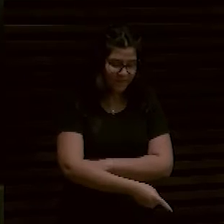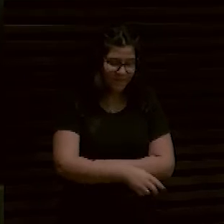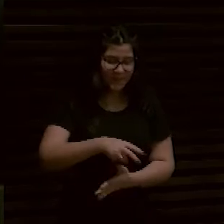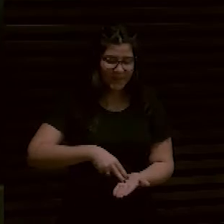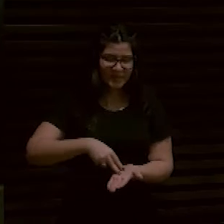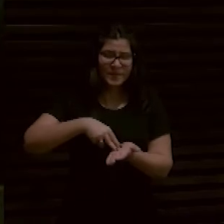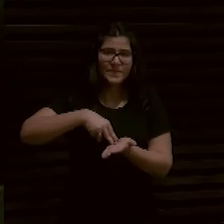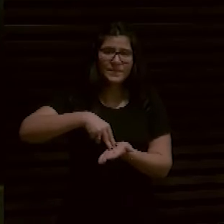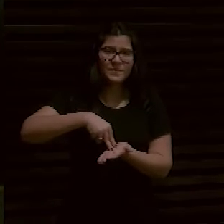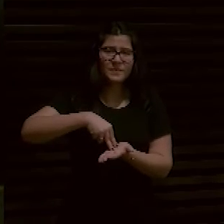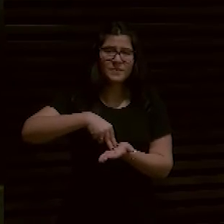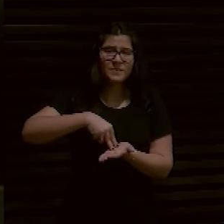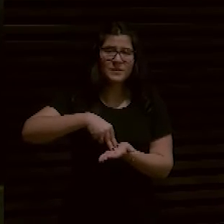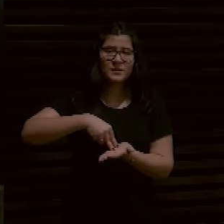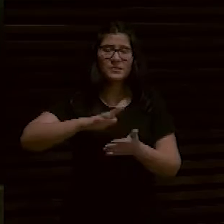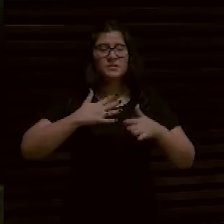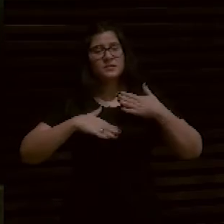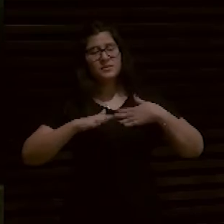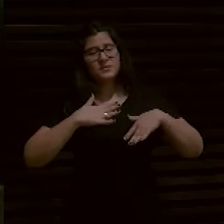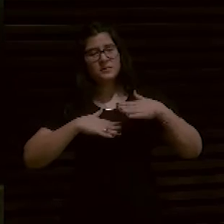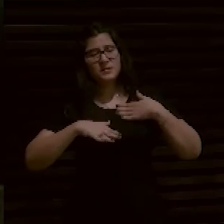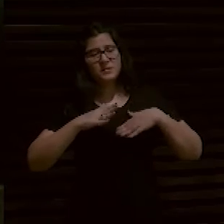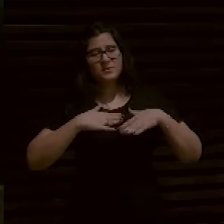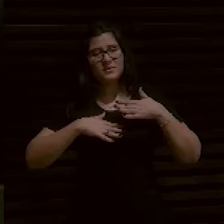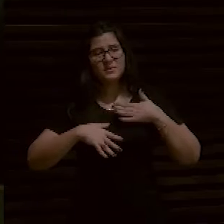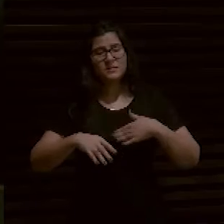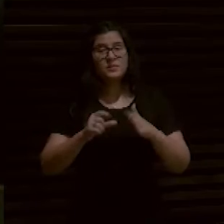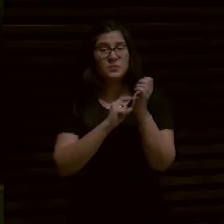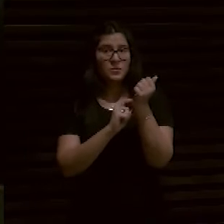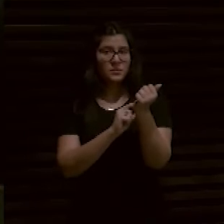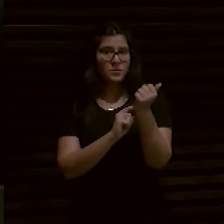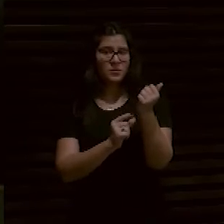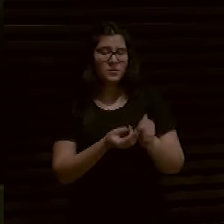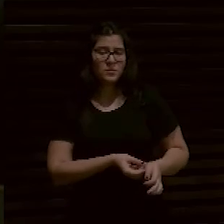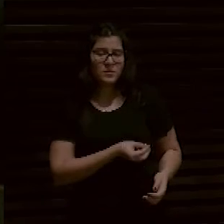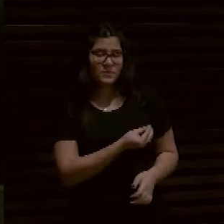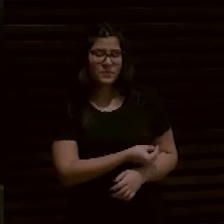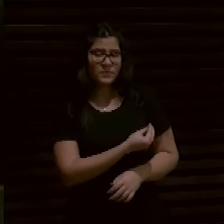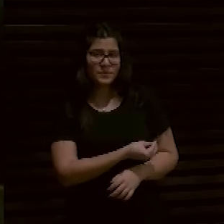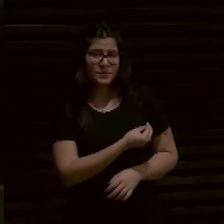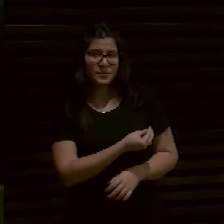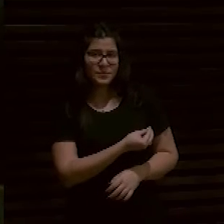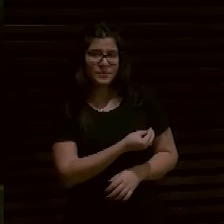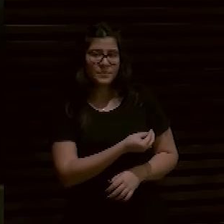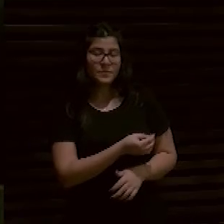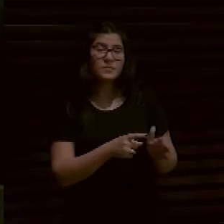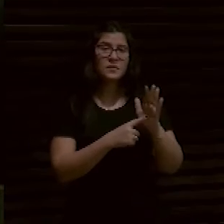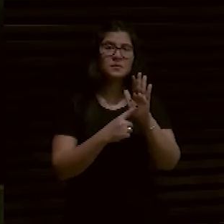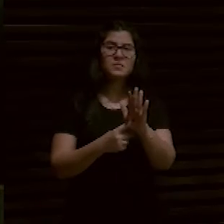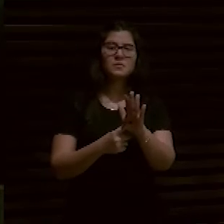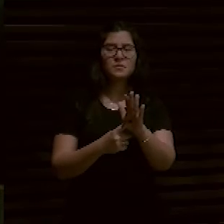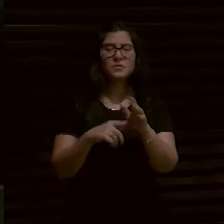firme, e deleita-se no autor da vida. O que se evidencia pelas